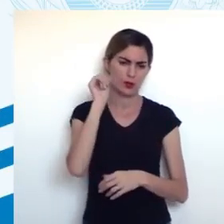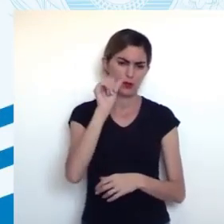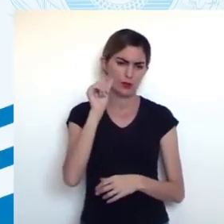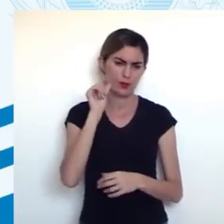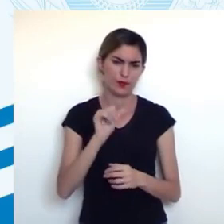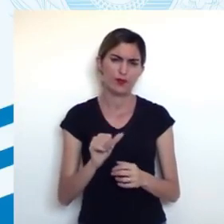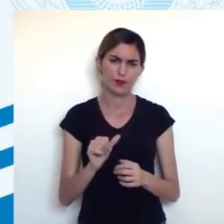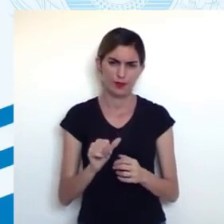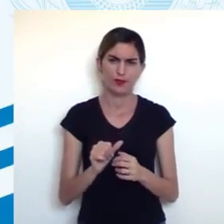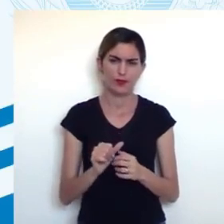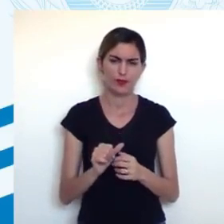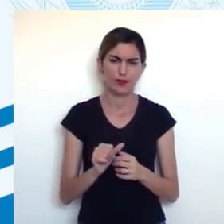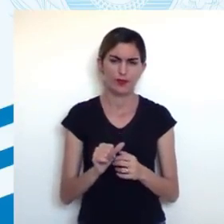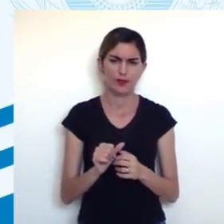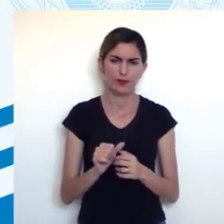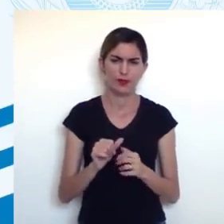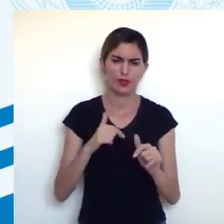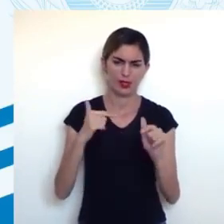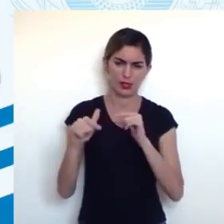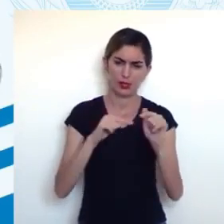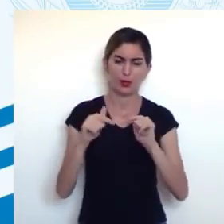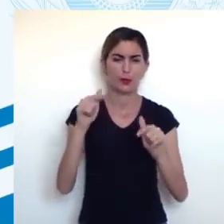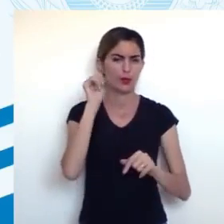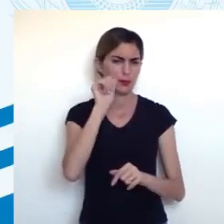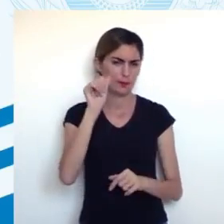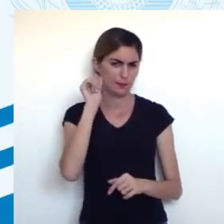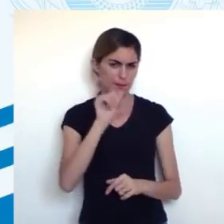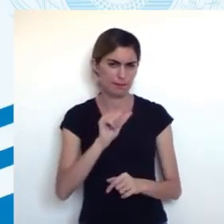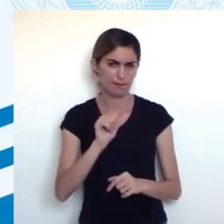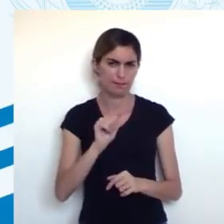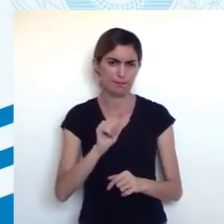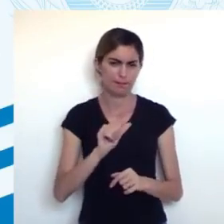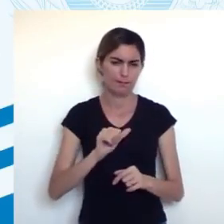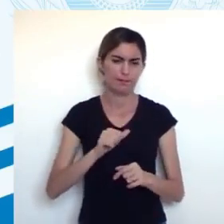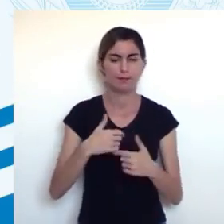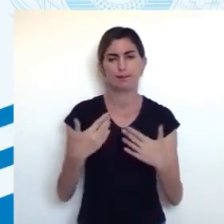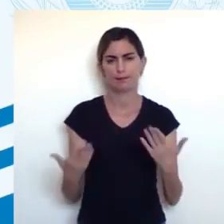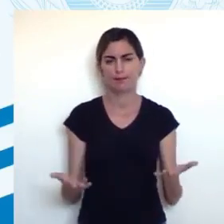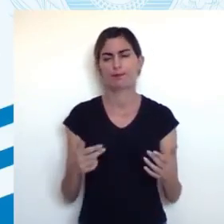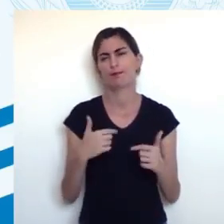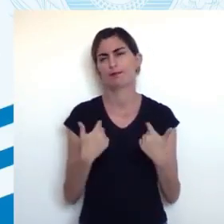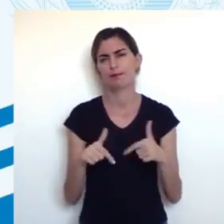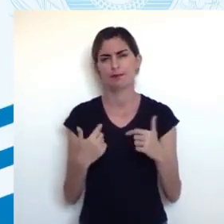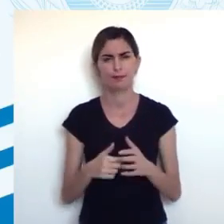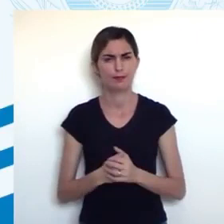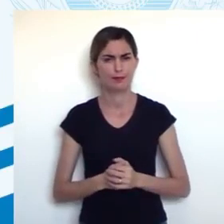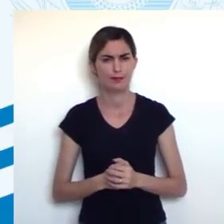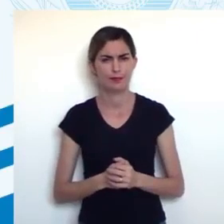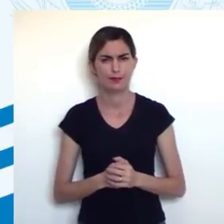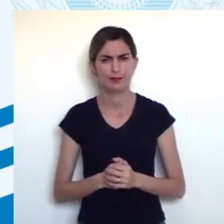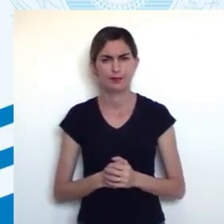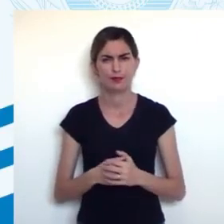as primeiras fábricas, o trabalho feminino, prezados e prezadas,